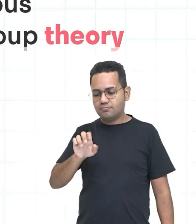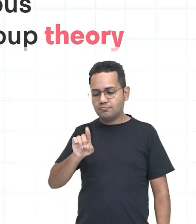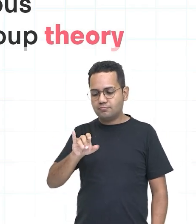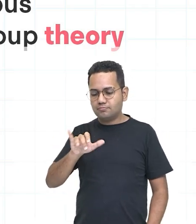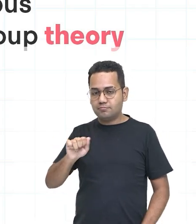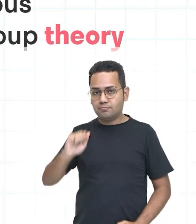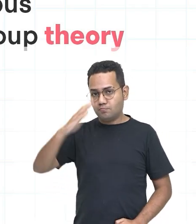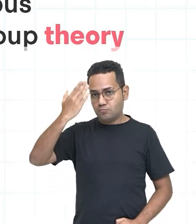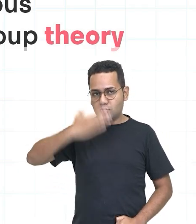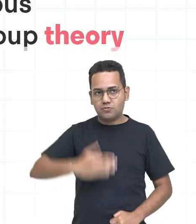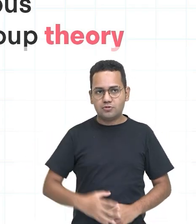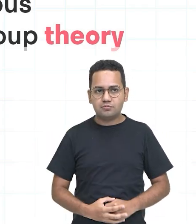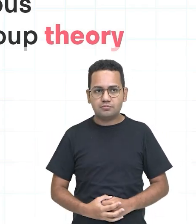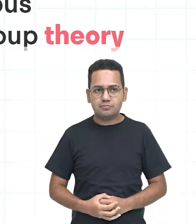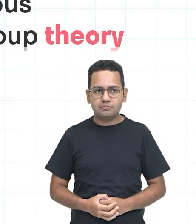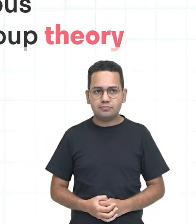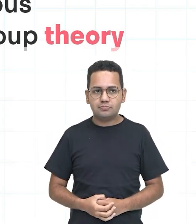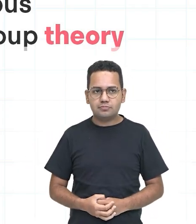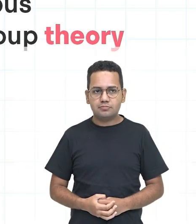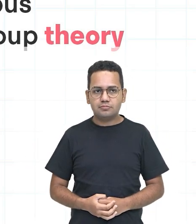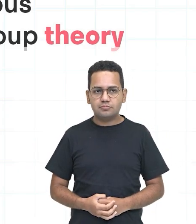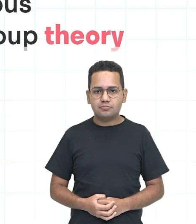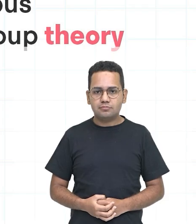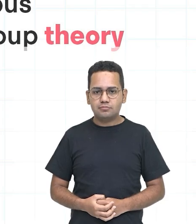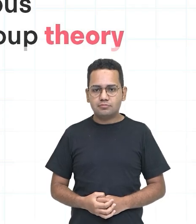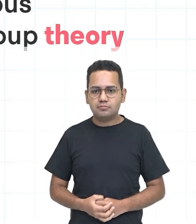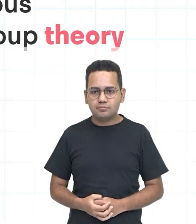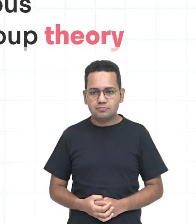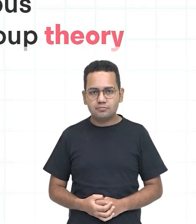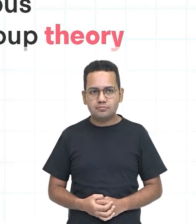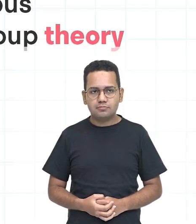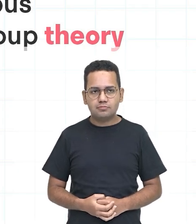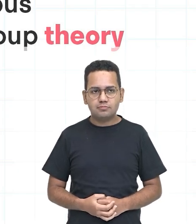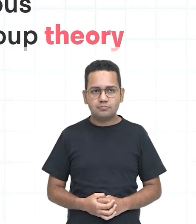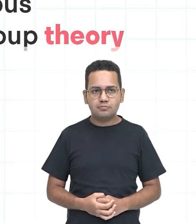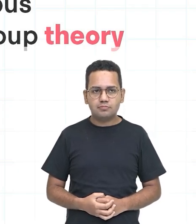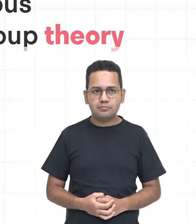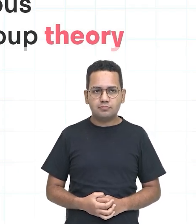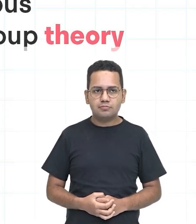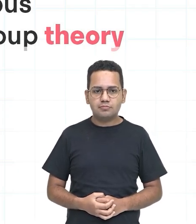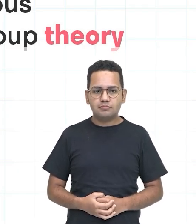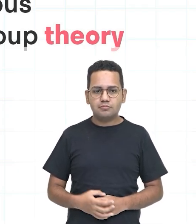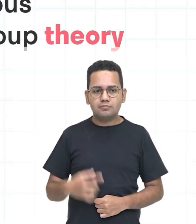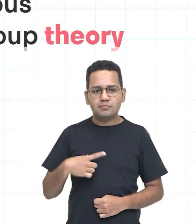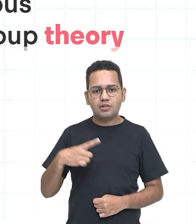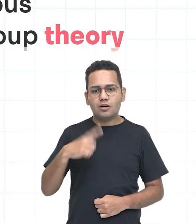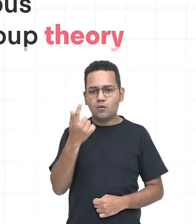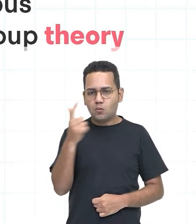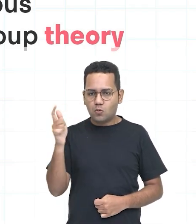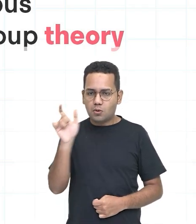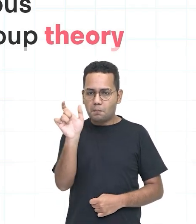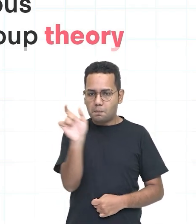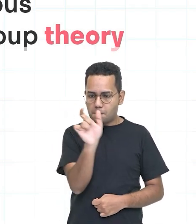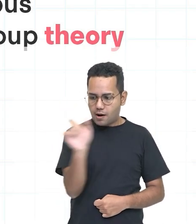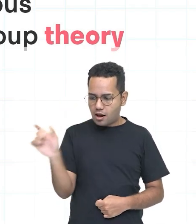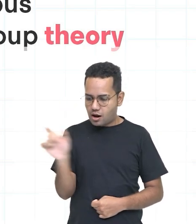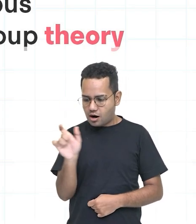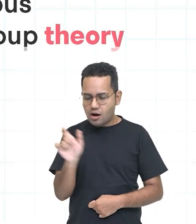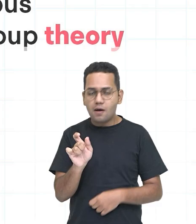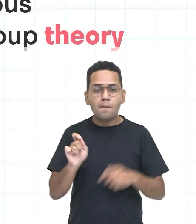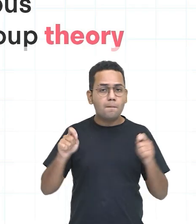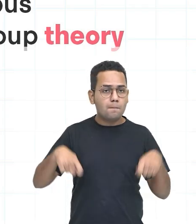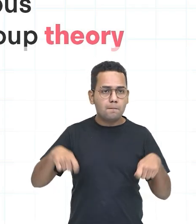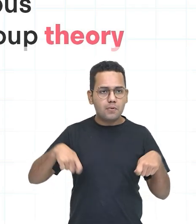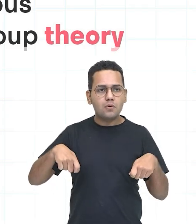evidência. Então nós temos essas palavrinhas aqui. Tem outras, tá, gente? Tem outras palavrinhas que nós podemos utilizar